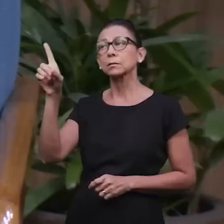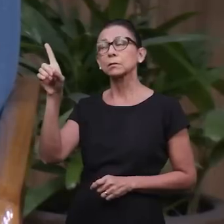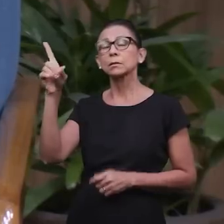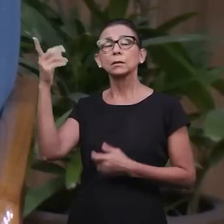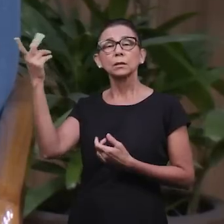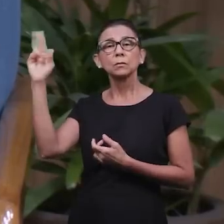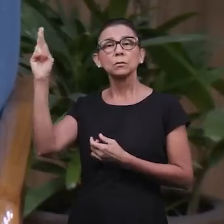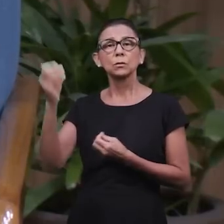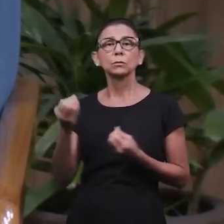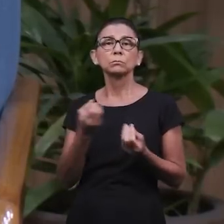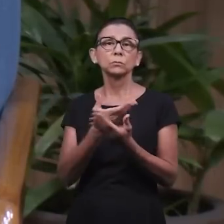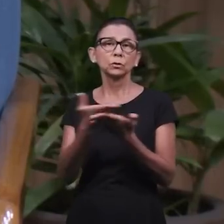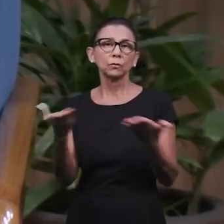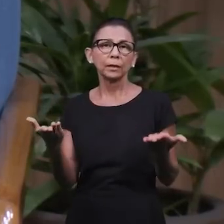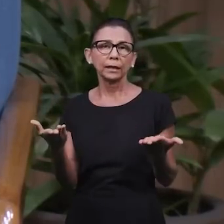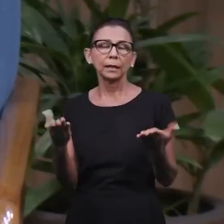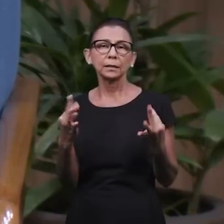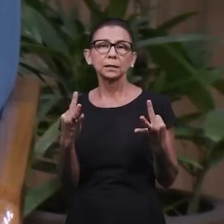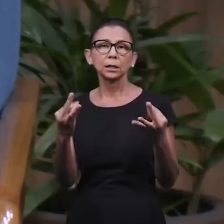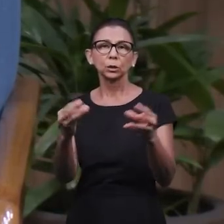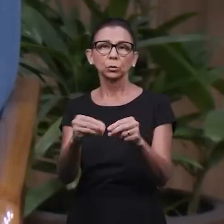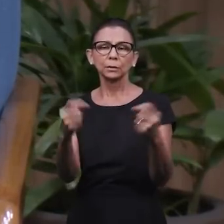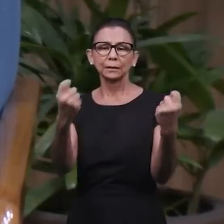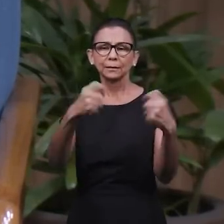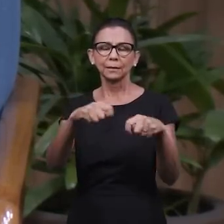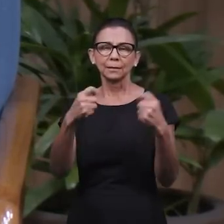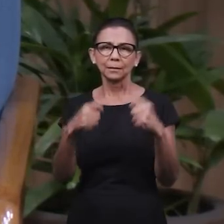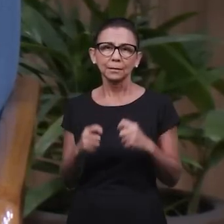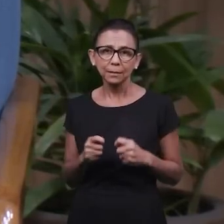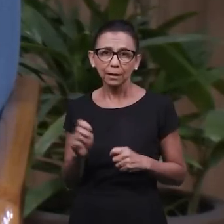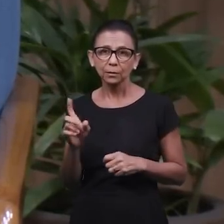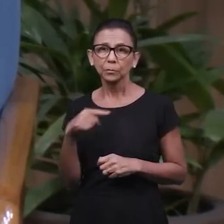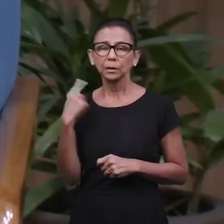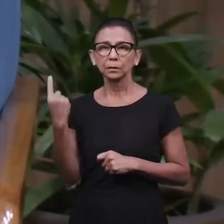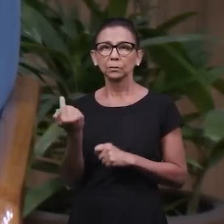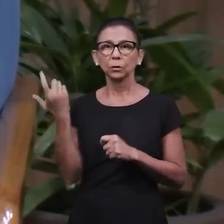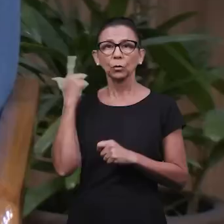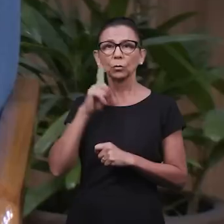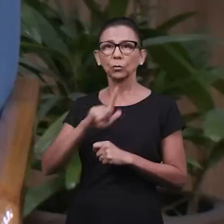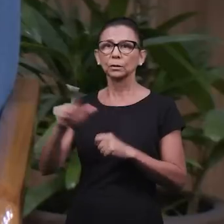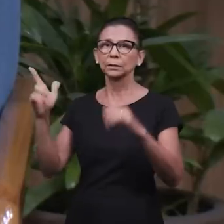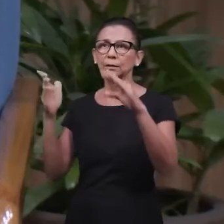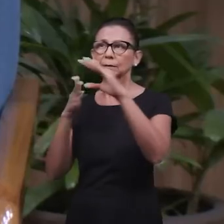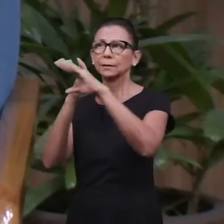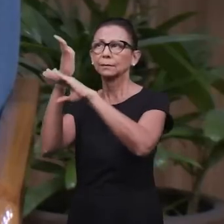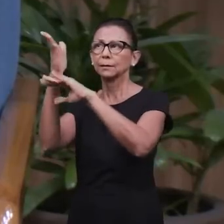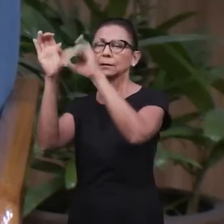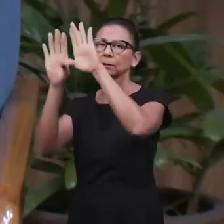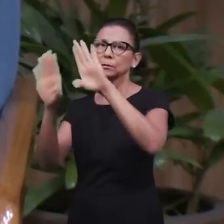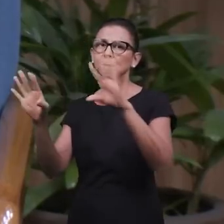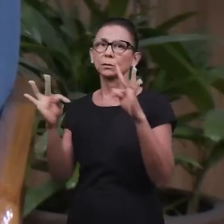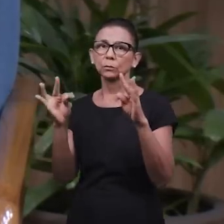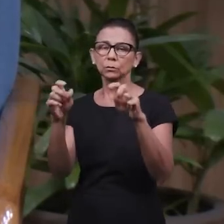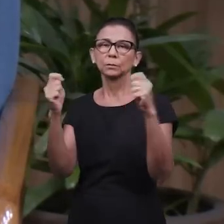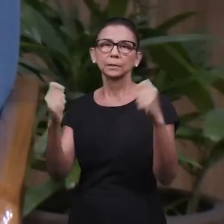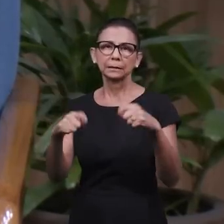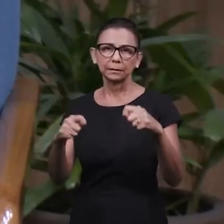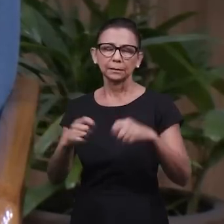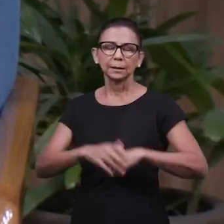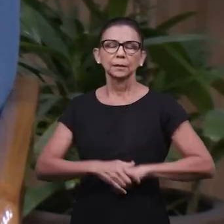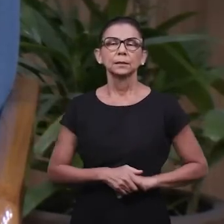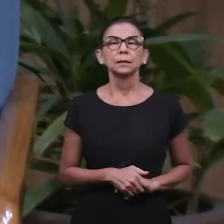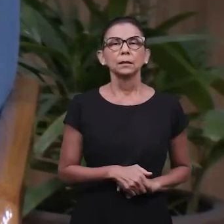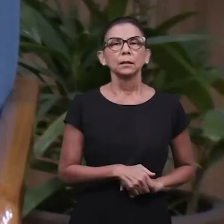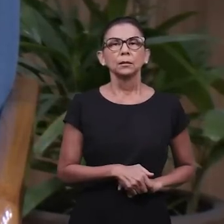oferece todos os recursos para que nós consigamos chegar ao nosso destino, tudo aquilo que a gente precisa.